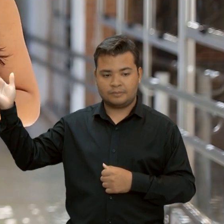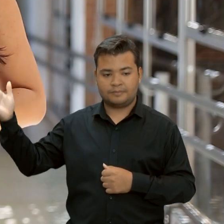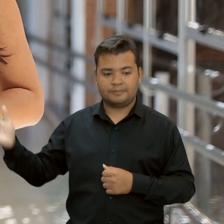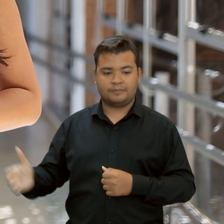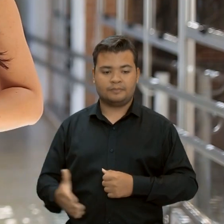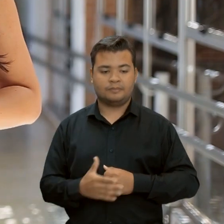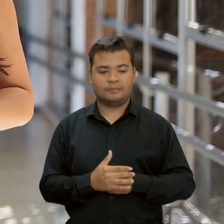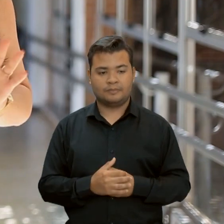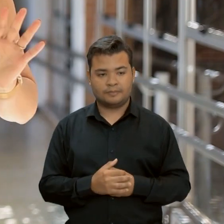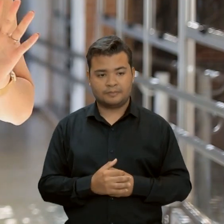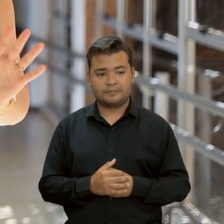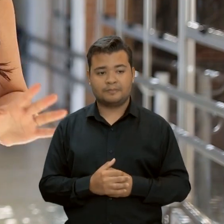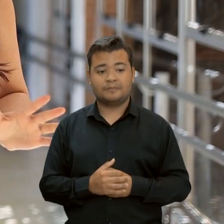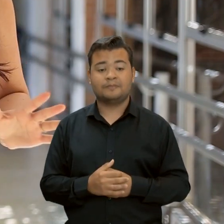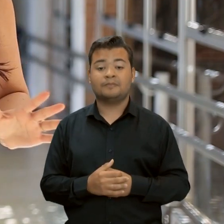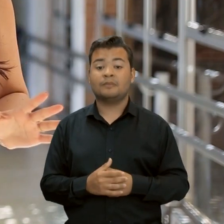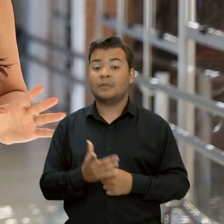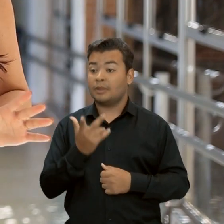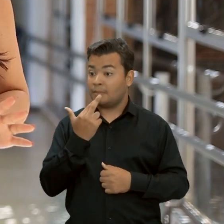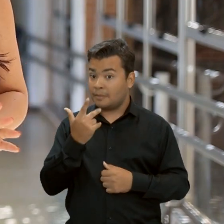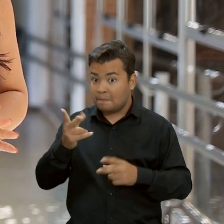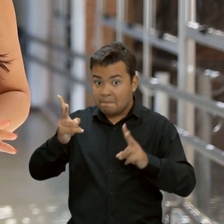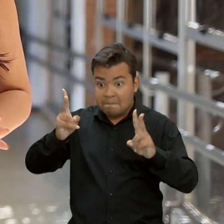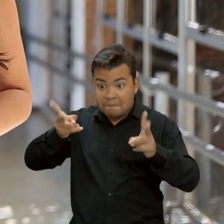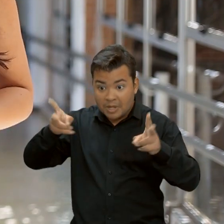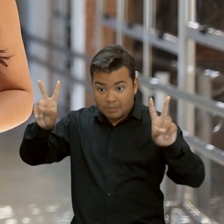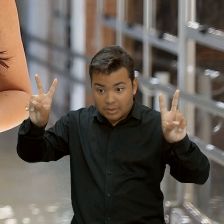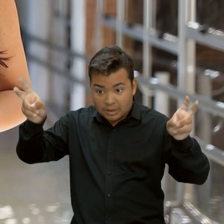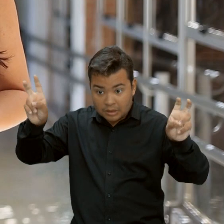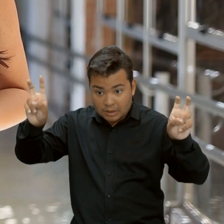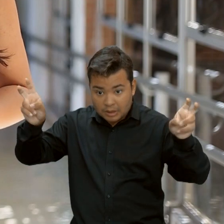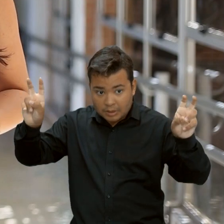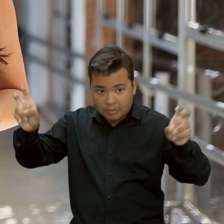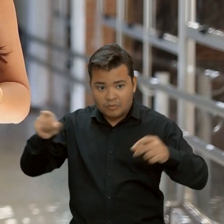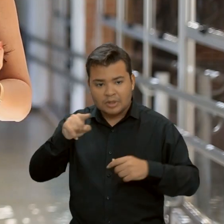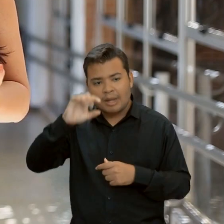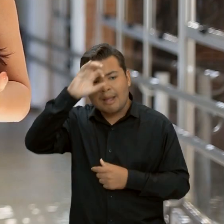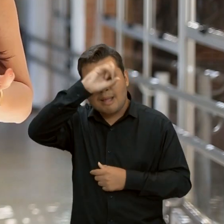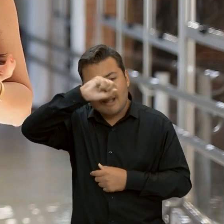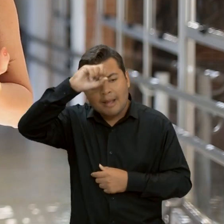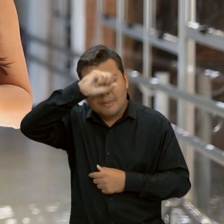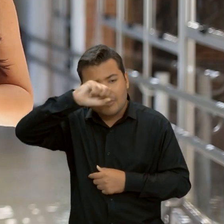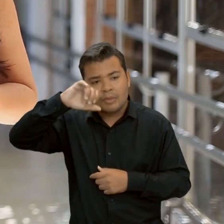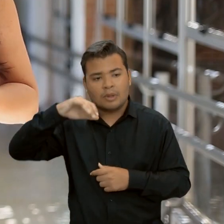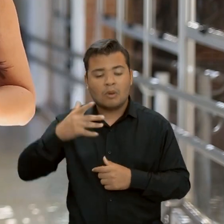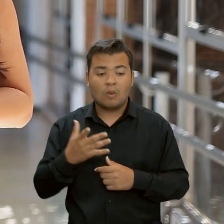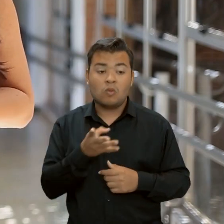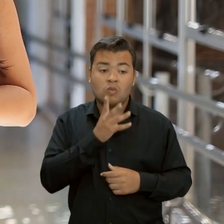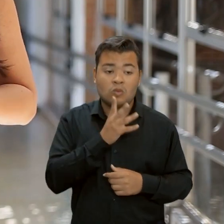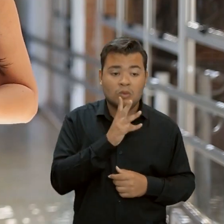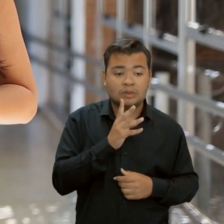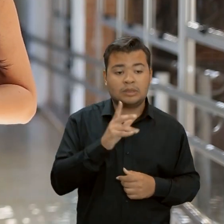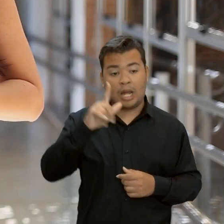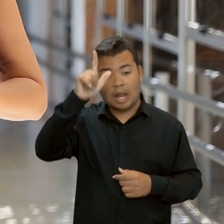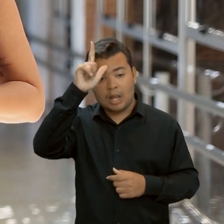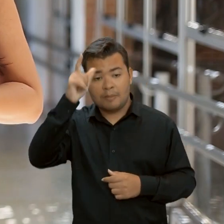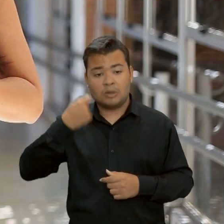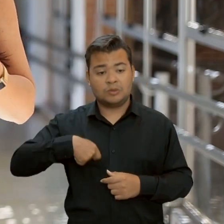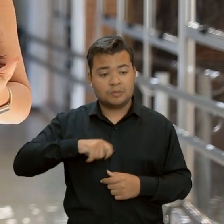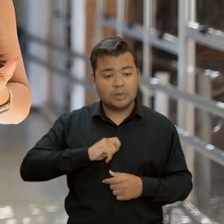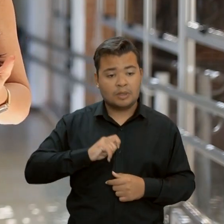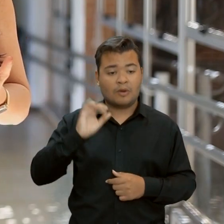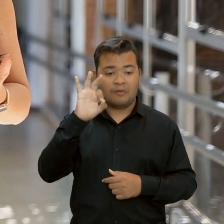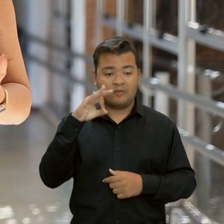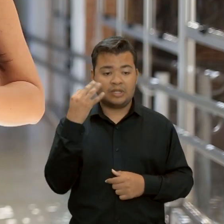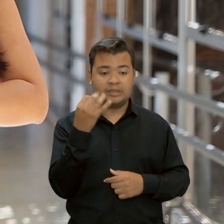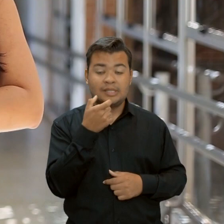prpg.ufg.br. E ainda falando em idiomas, você tem interesse em aprender ou se aprofundar em alemão, espanhol, francês, inglês